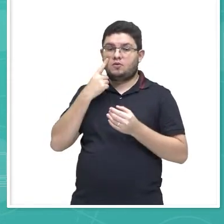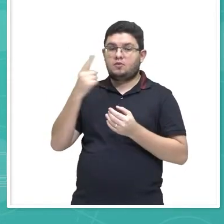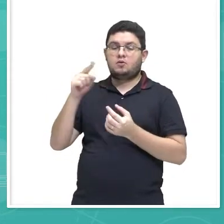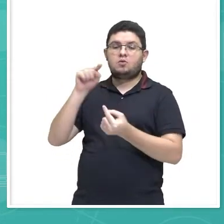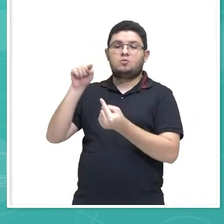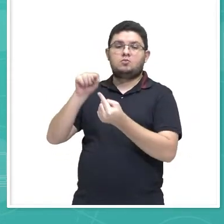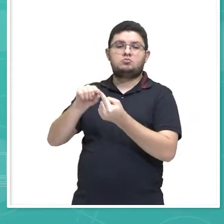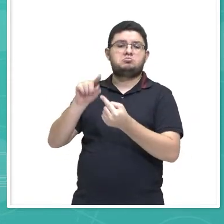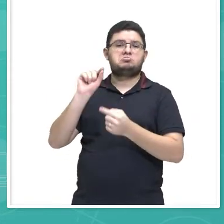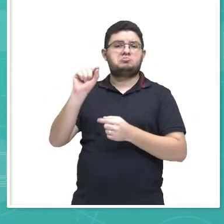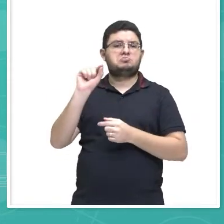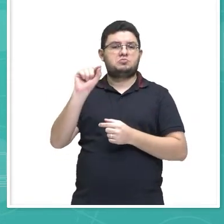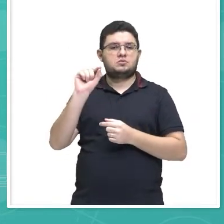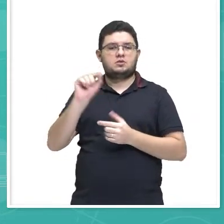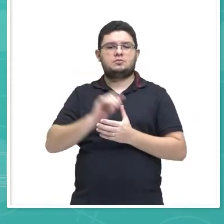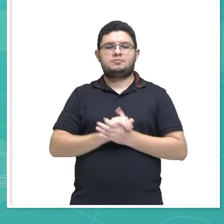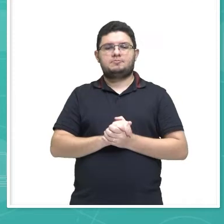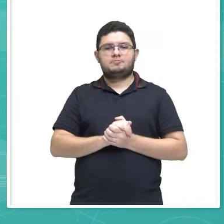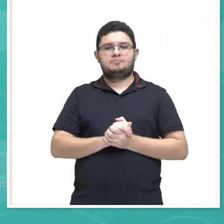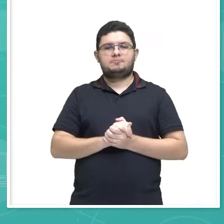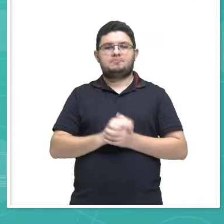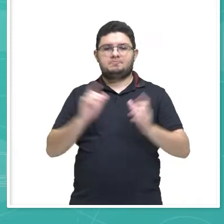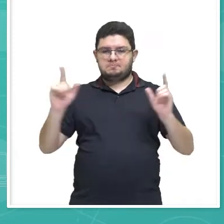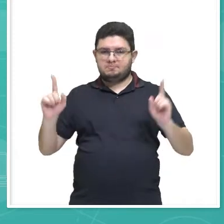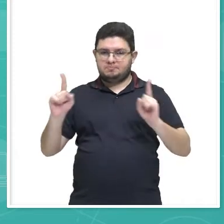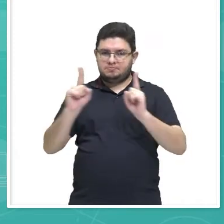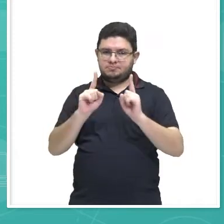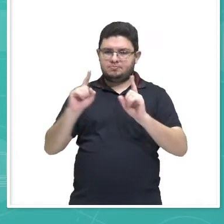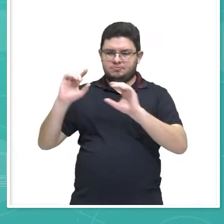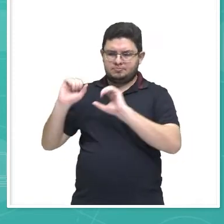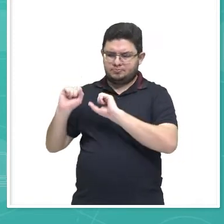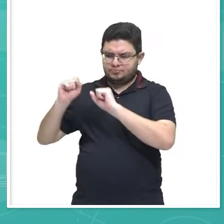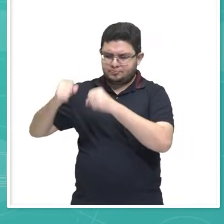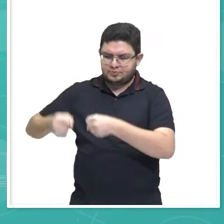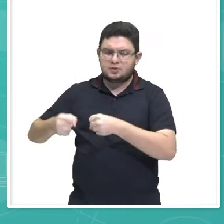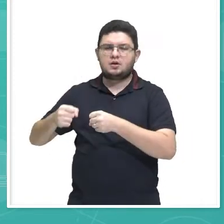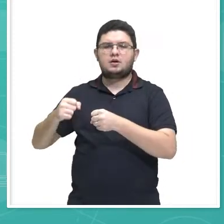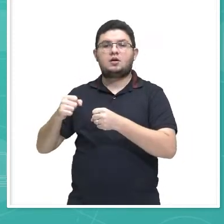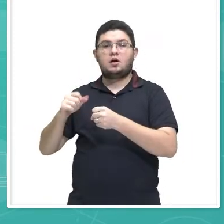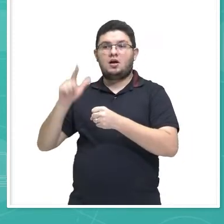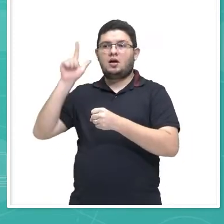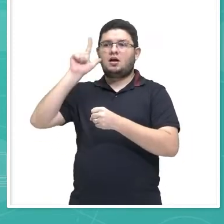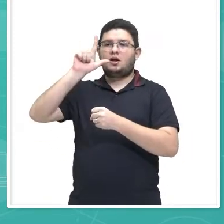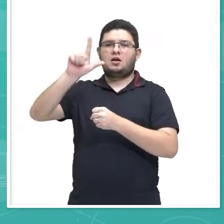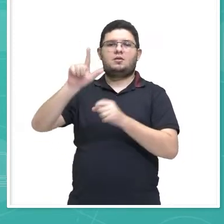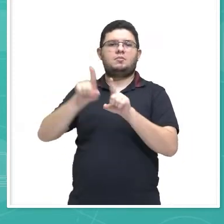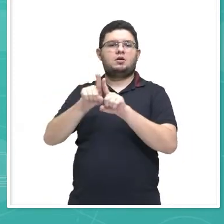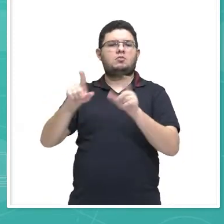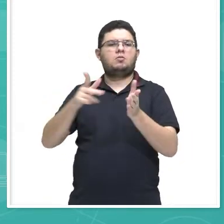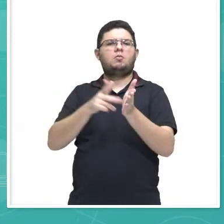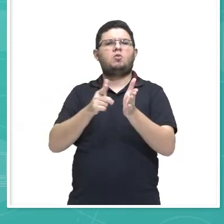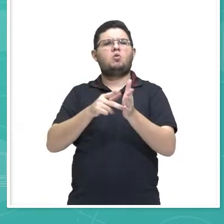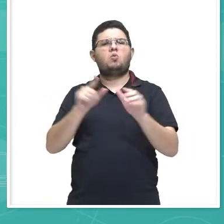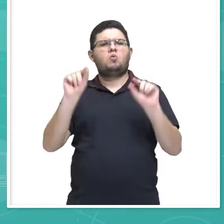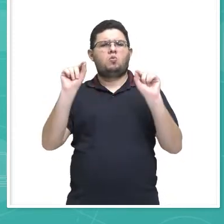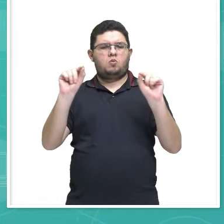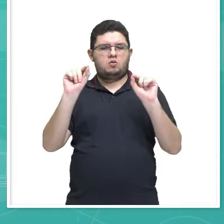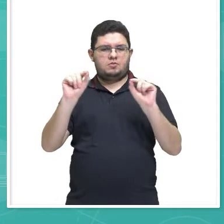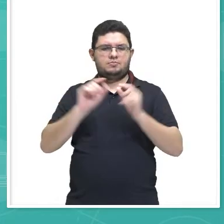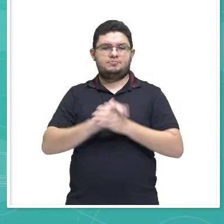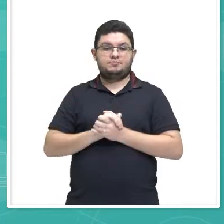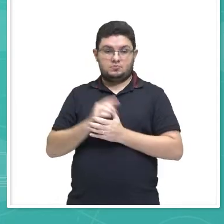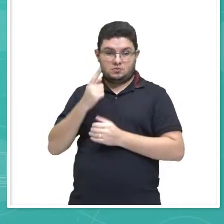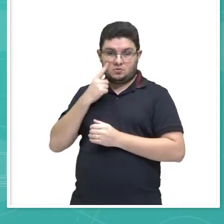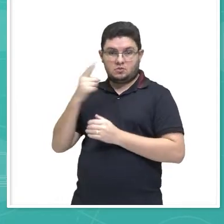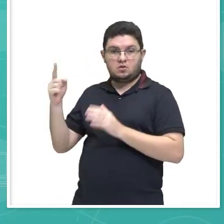judô, que é ganhar a luta valendo-se dos seguintes pontos. Esse daí se tratando de campeonato, tá bom,